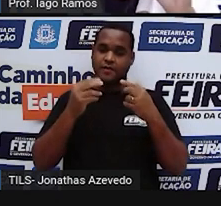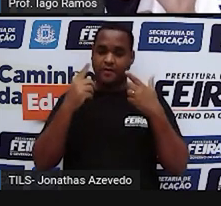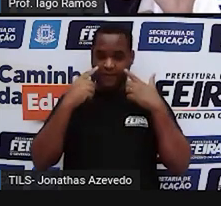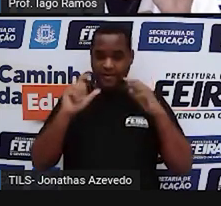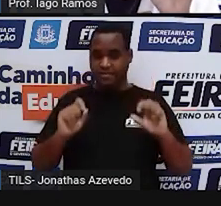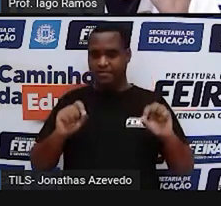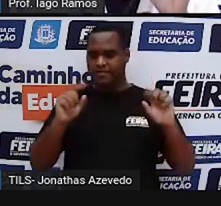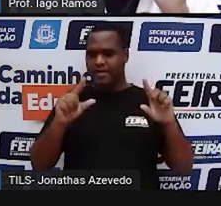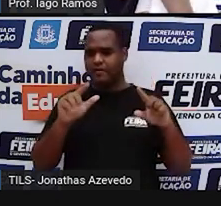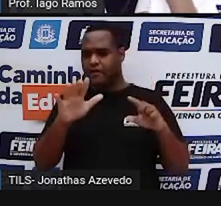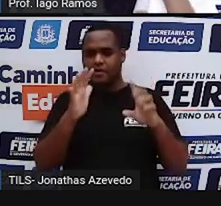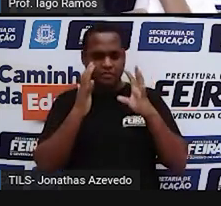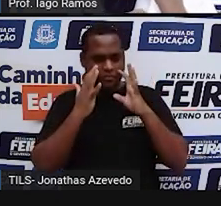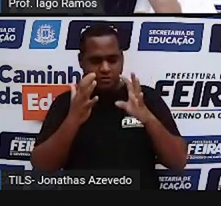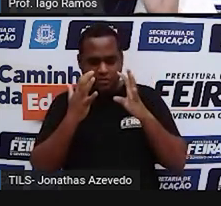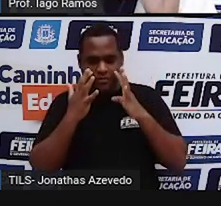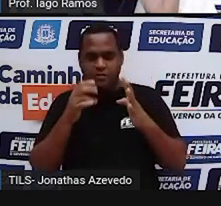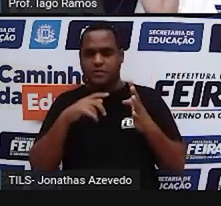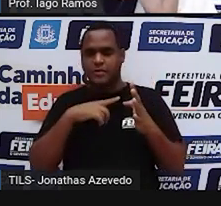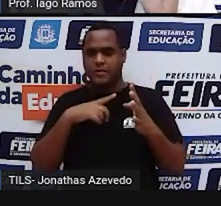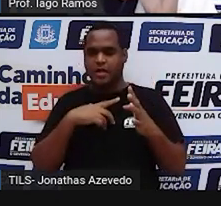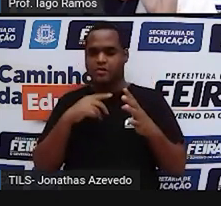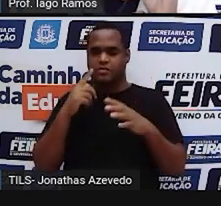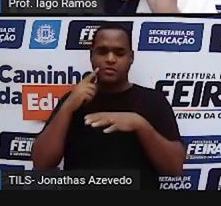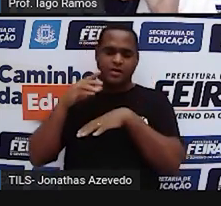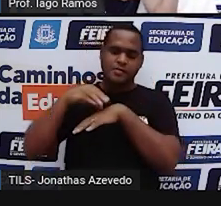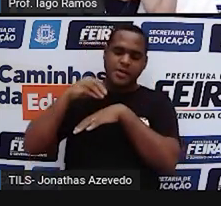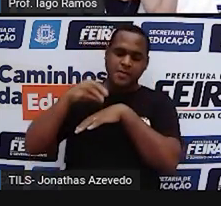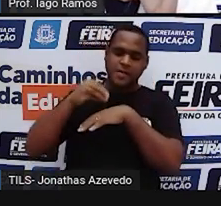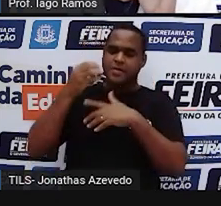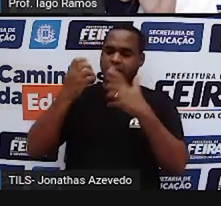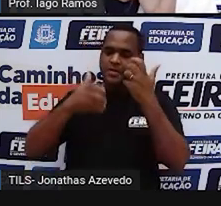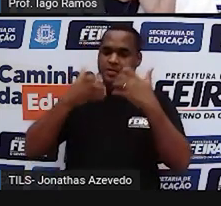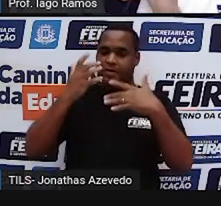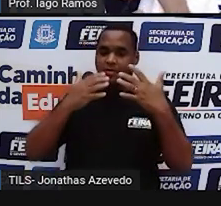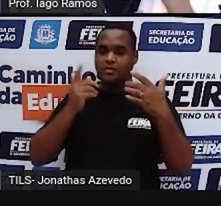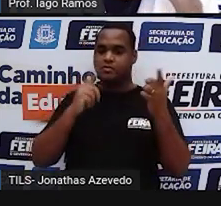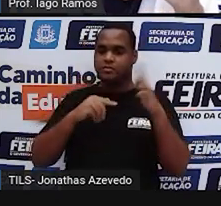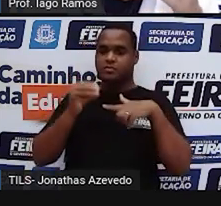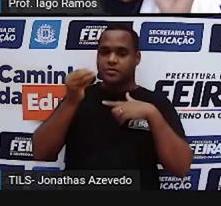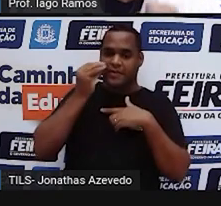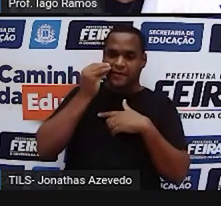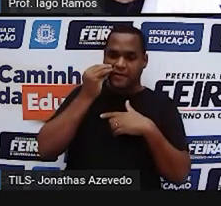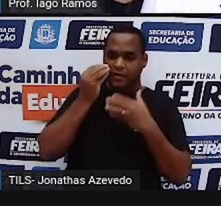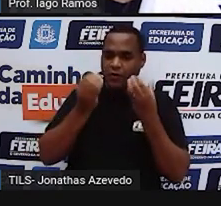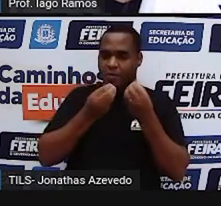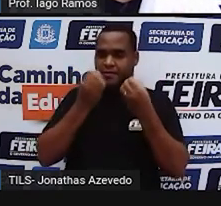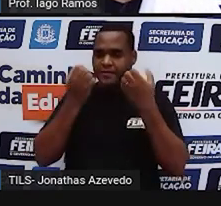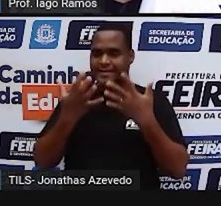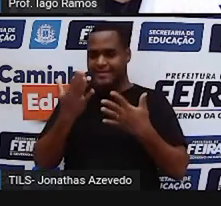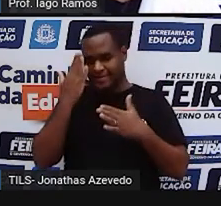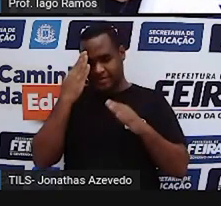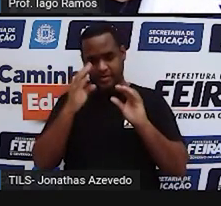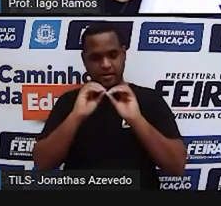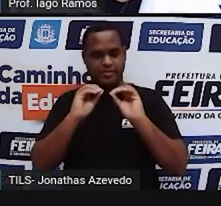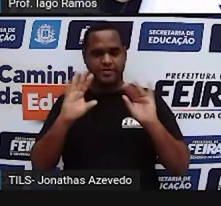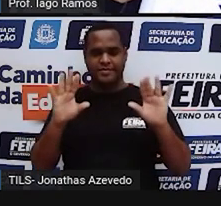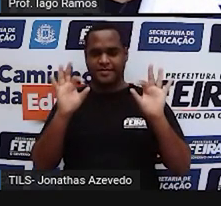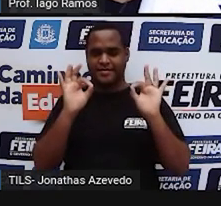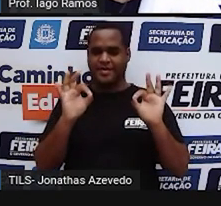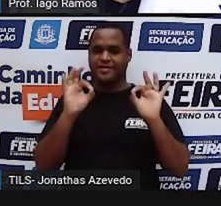tela vai prestando atenção pegando o cada detalhe que eu vou tentar explicar aqui para você para que você possa entender